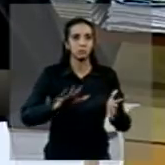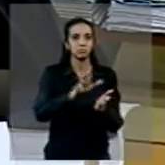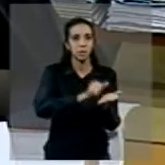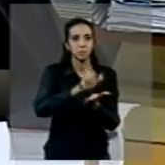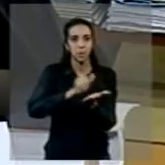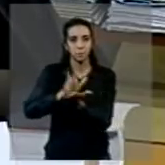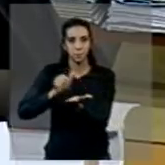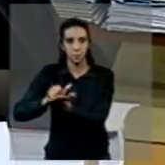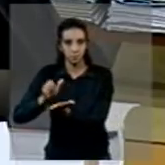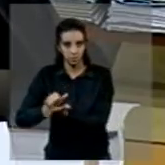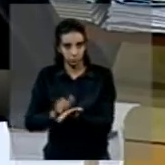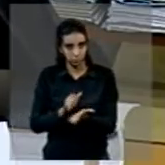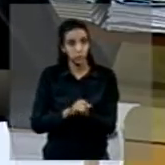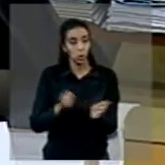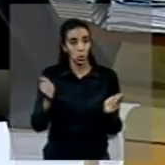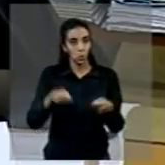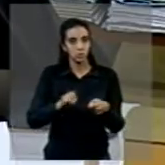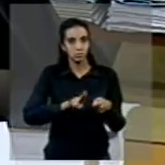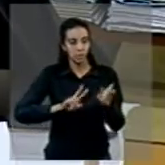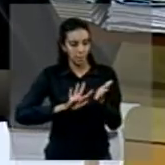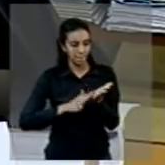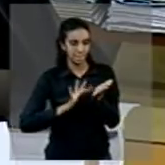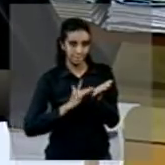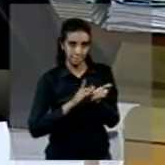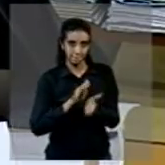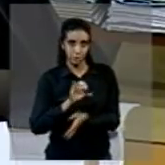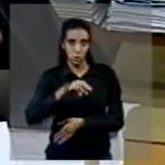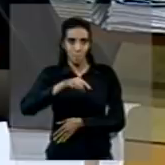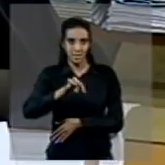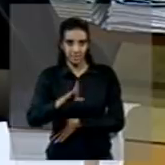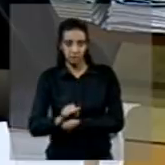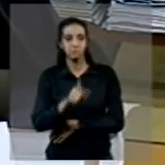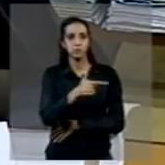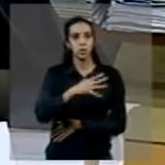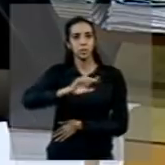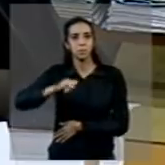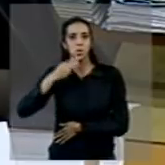possibilitou que fossem cadastrados por meio de biometria 24.407.000